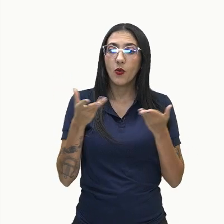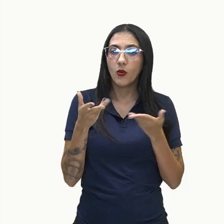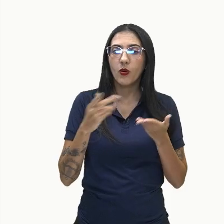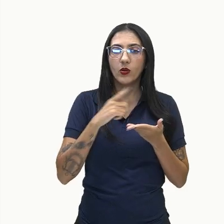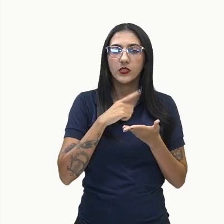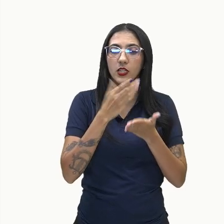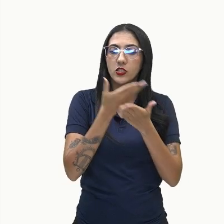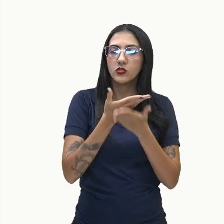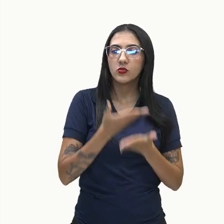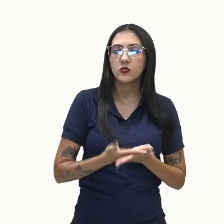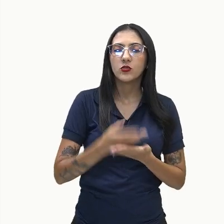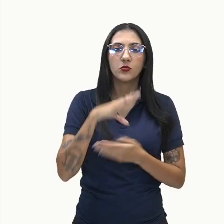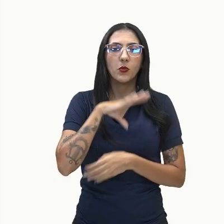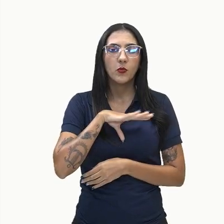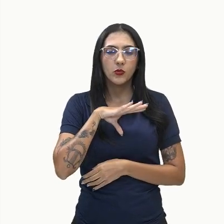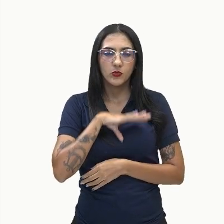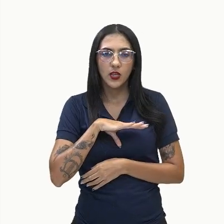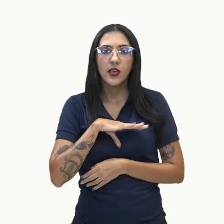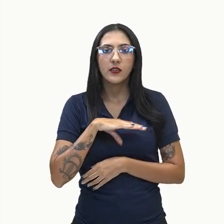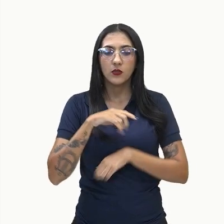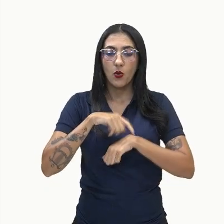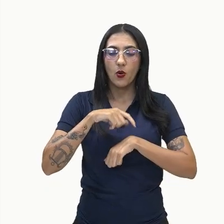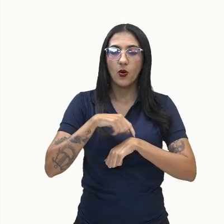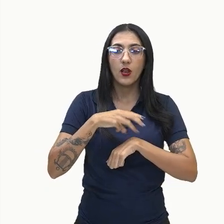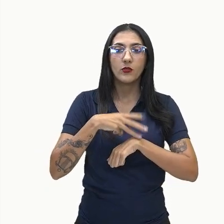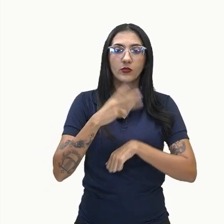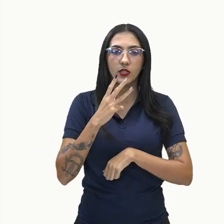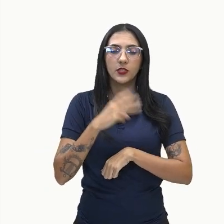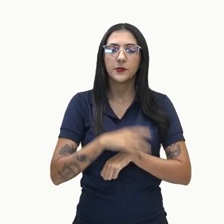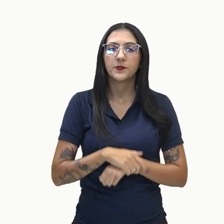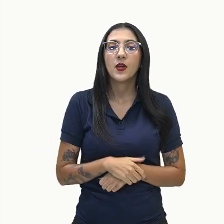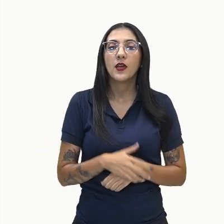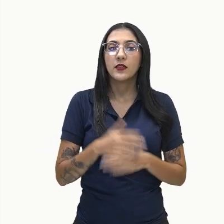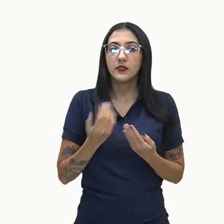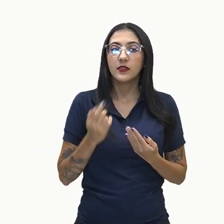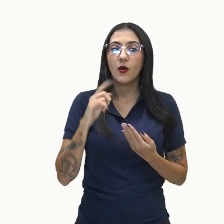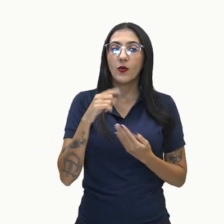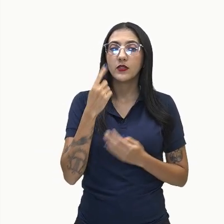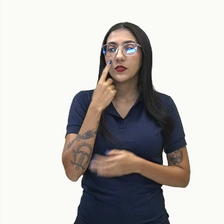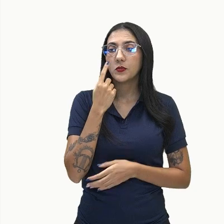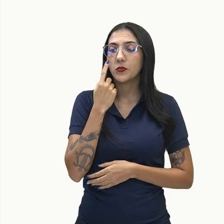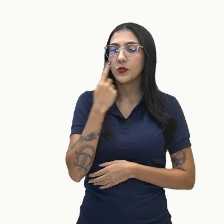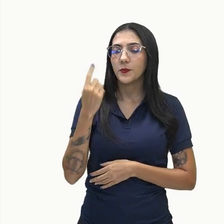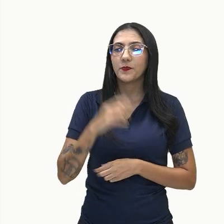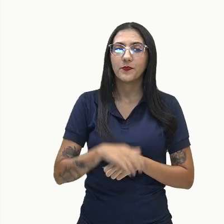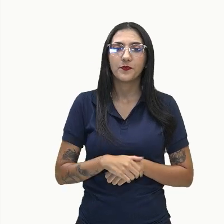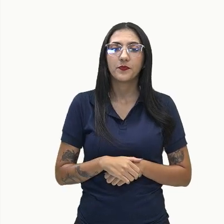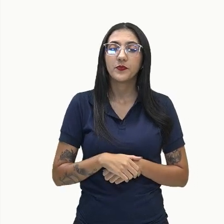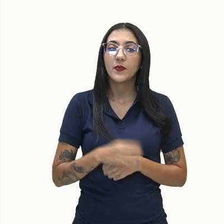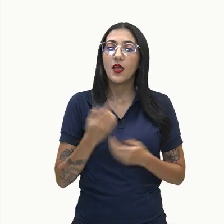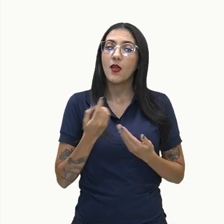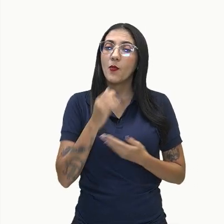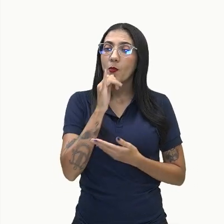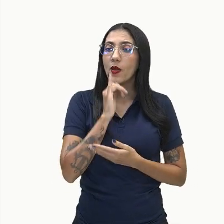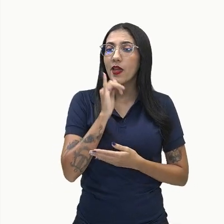de língua portuguesa às 15 horas, certo? Aqui, então, eu tenho um exemplo de